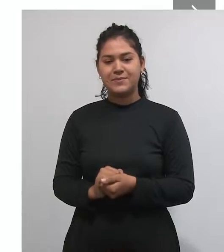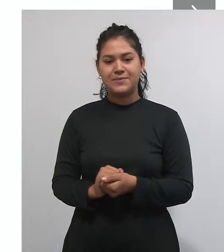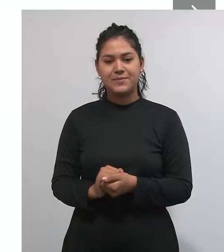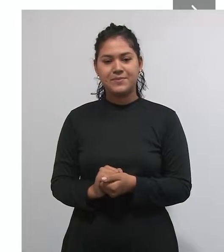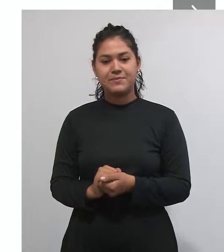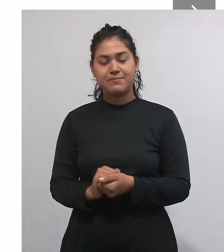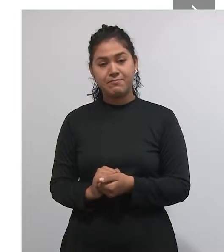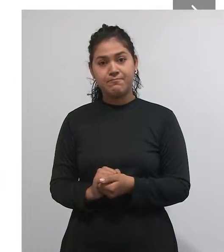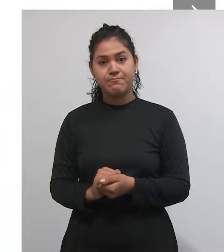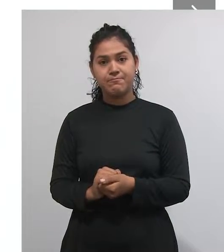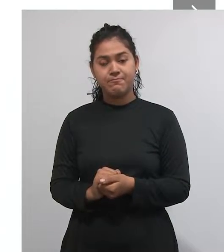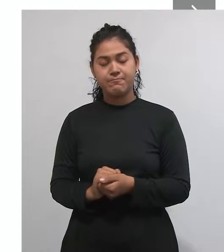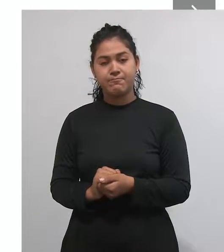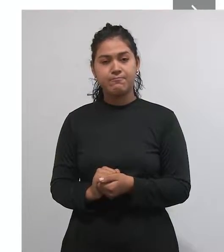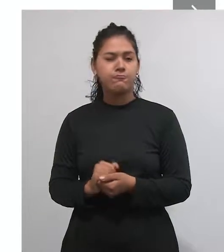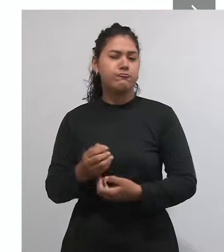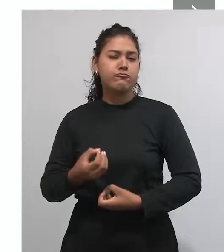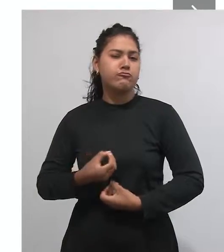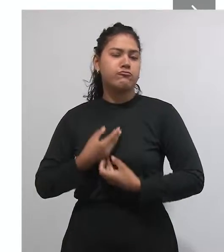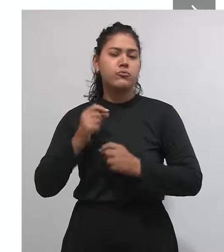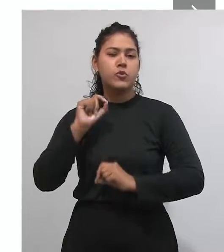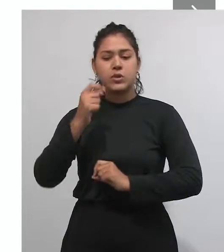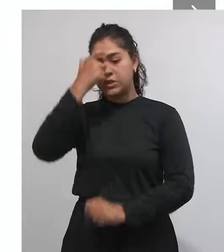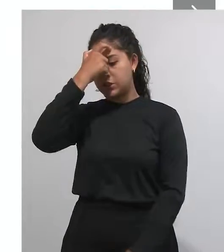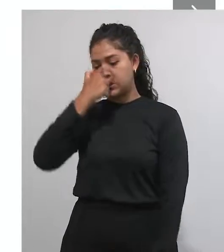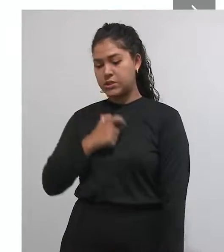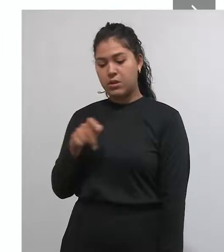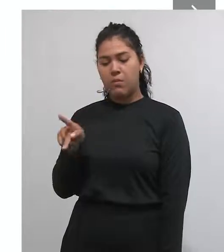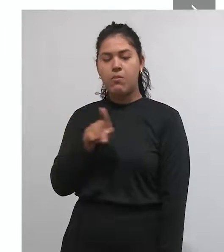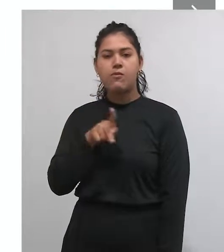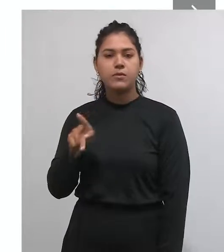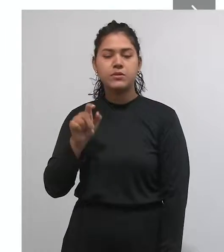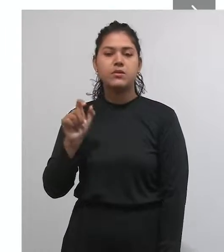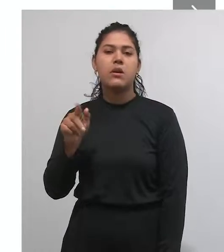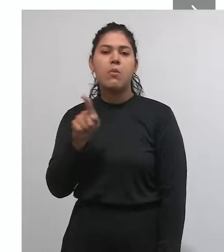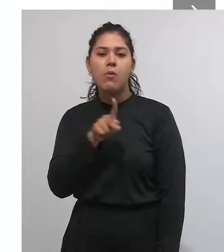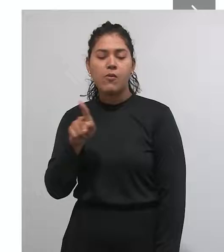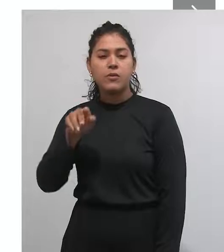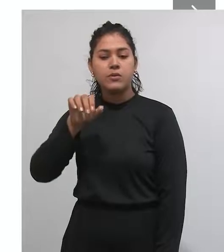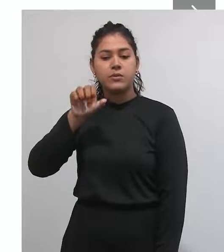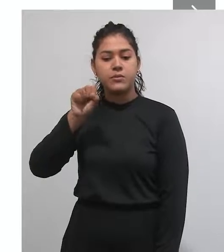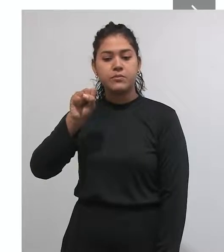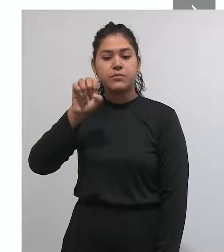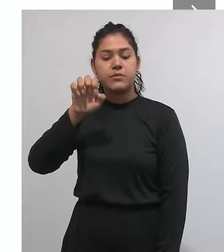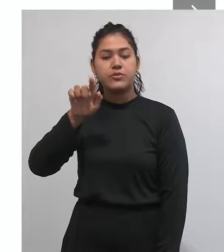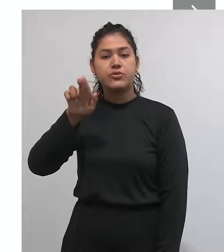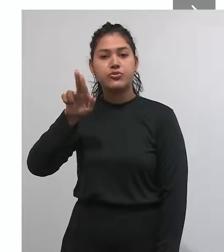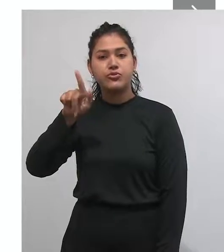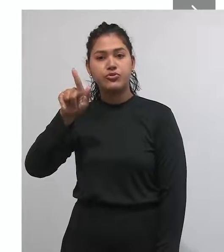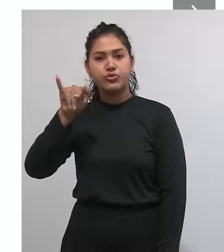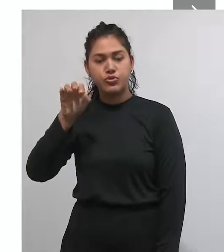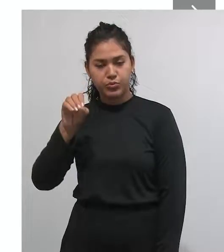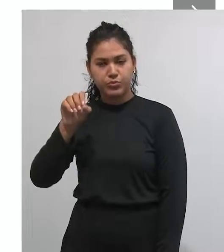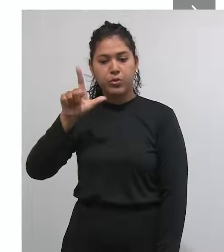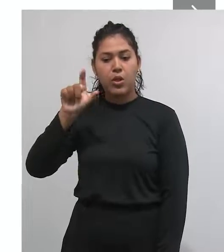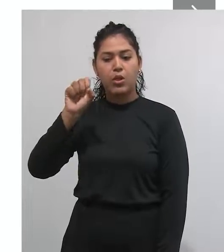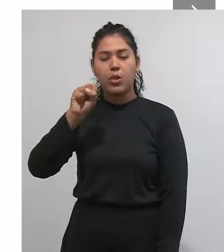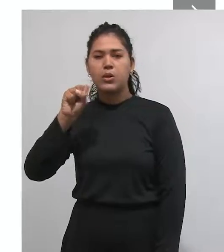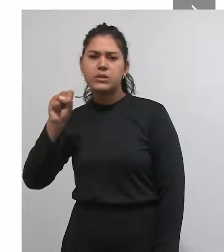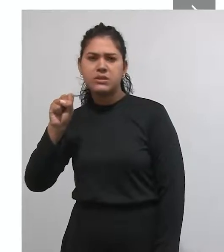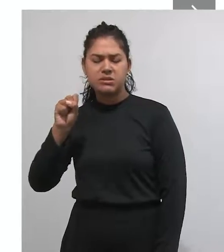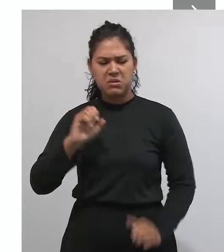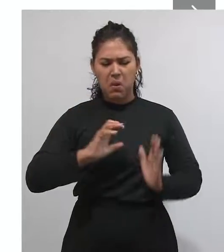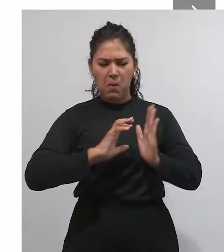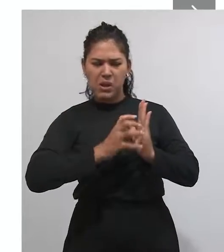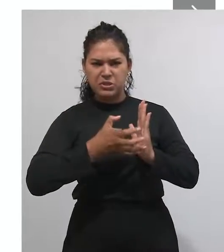diferente. Nosso poema Ser Professor, do professor Sérgio Loss. Partido